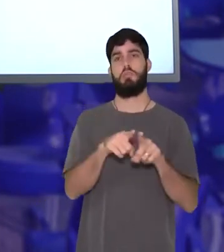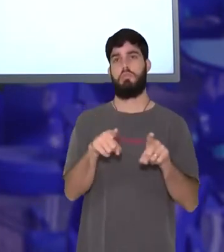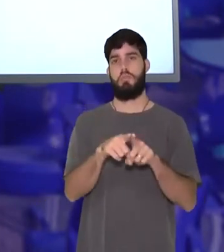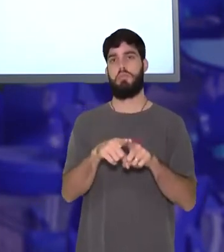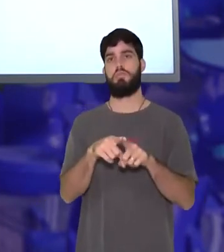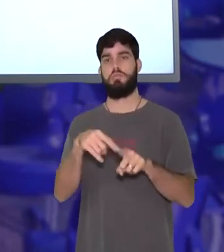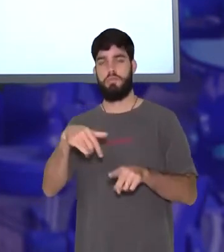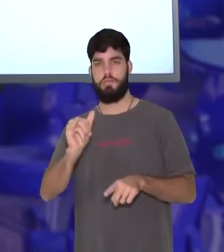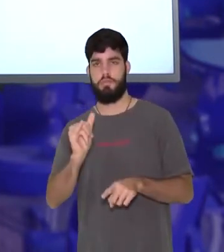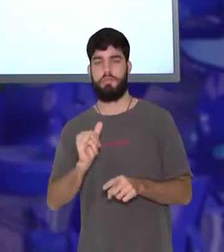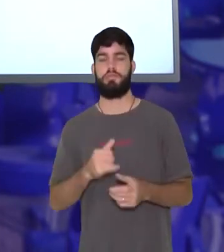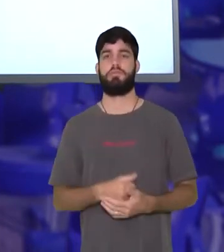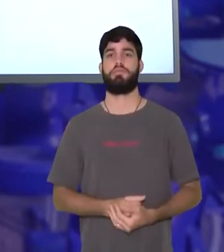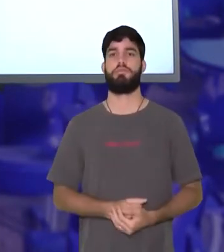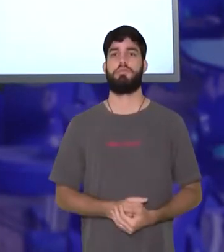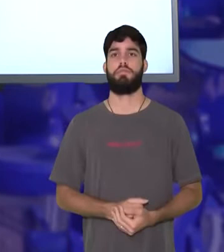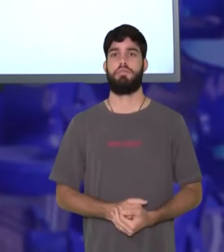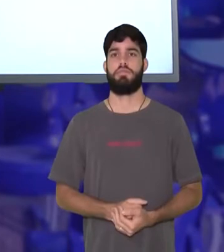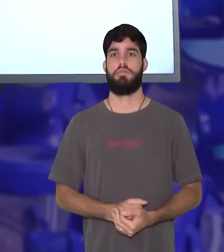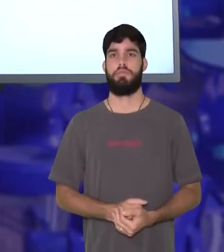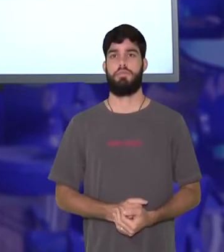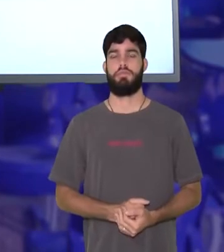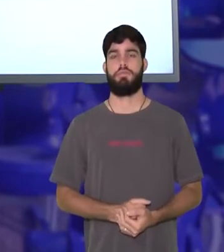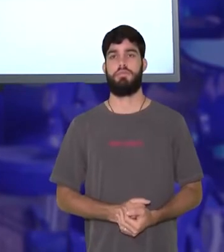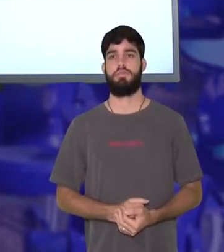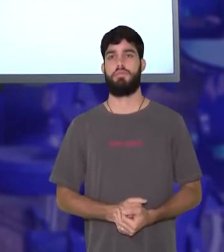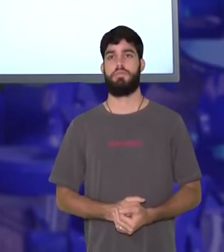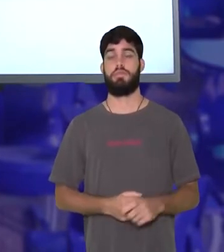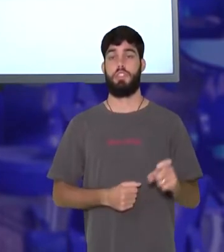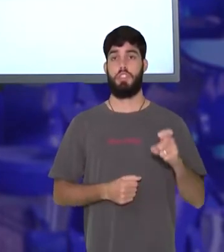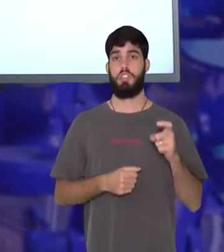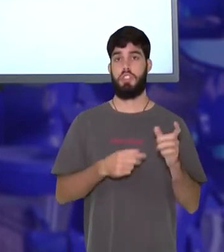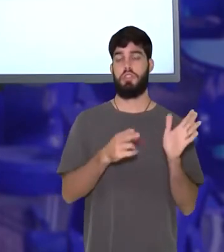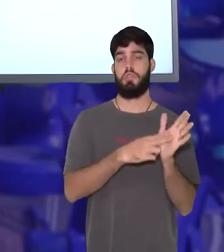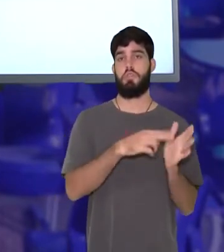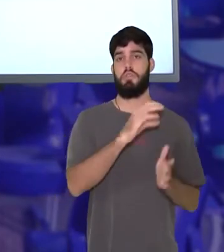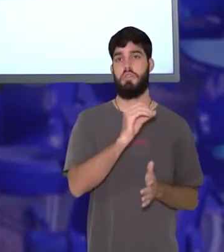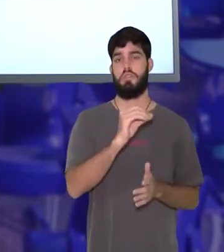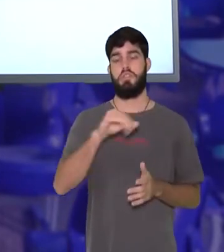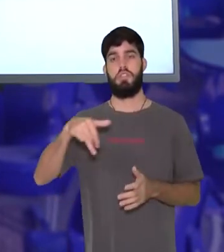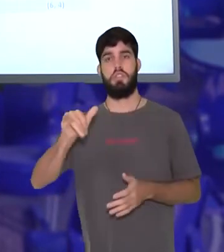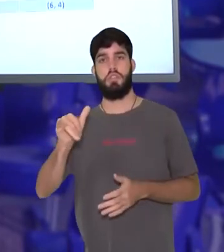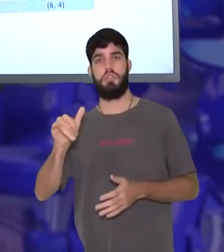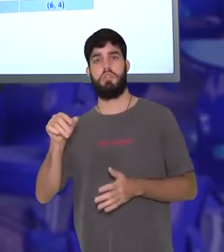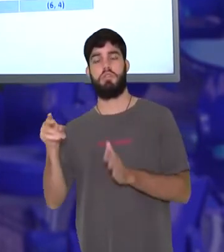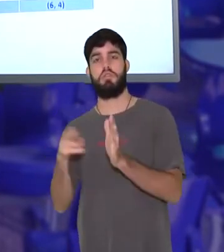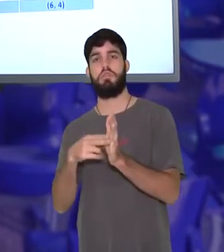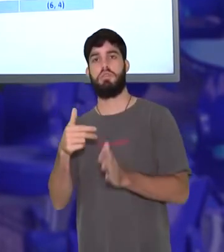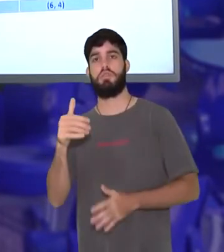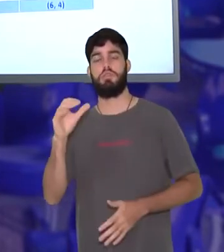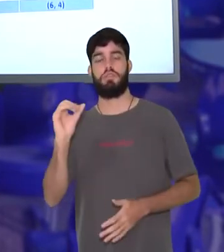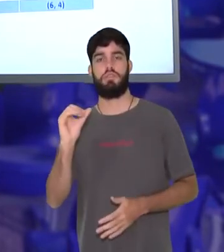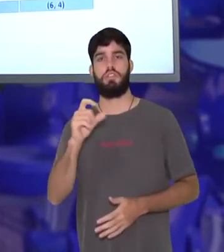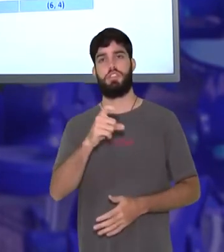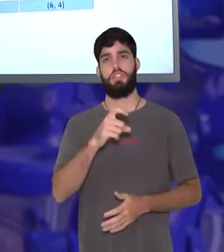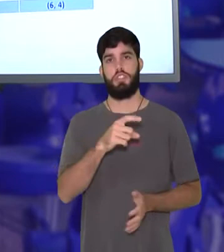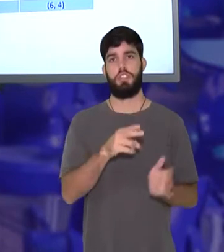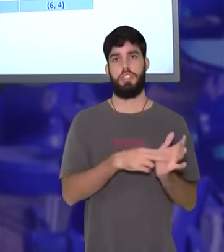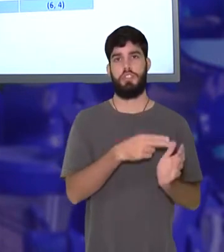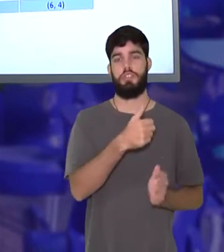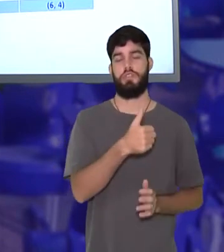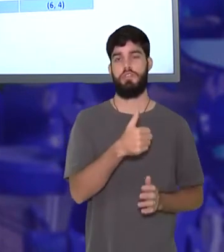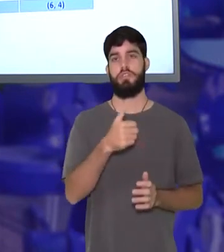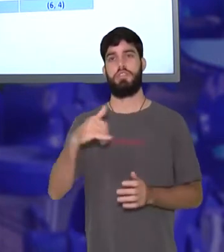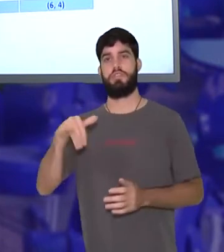consequentemente o valor de y x = 0 Y = 10 x igual a um